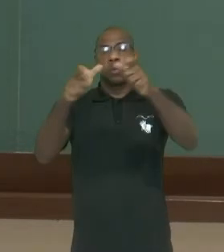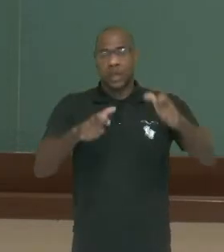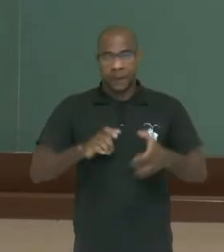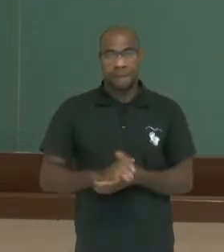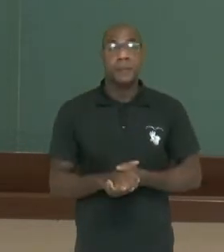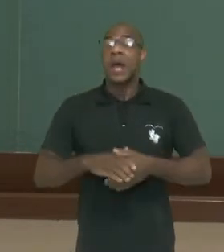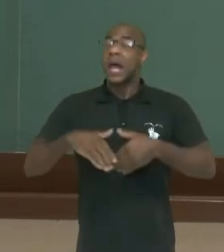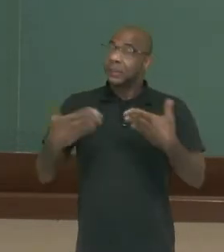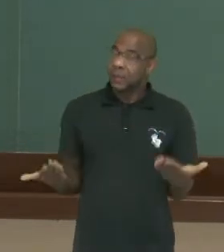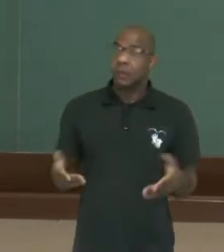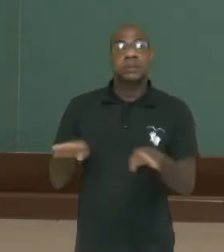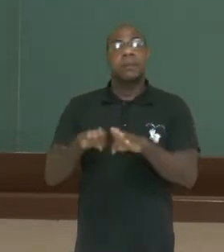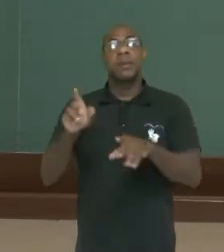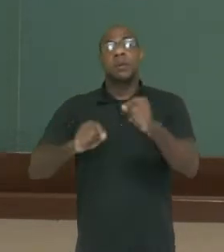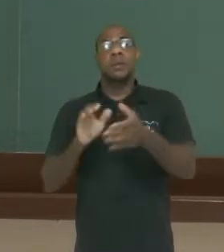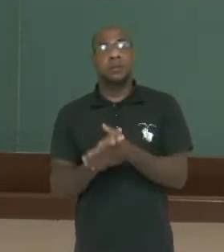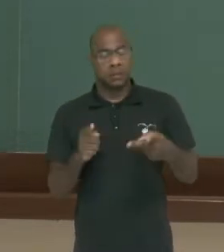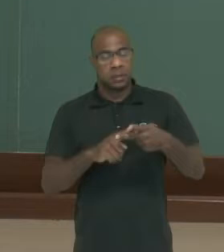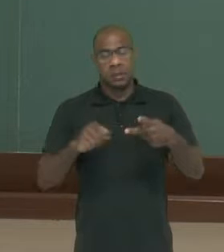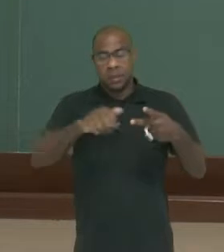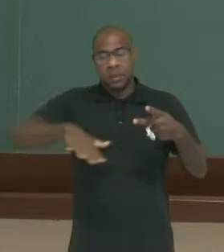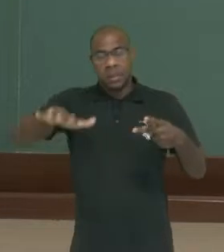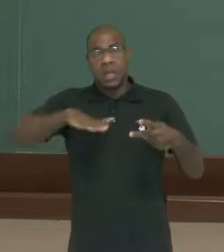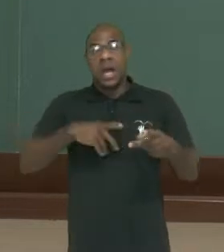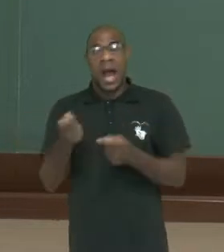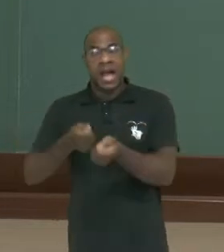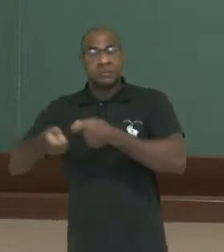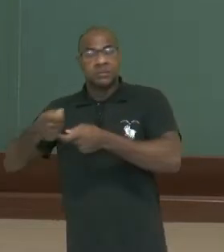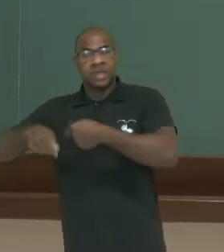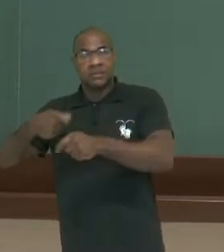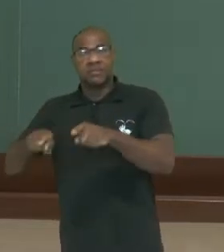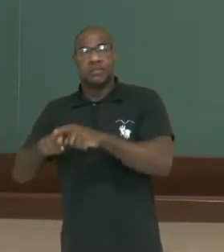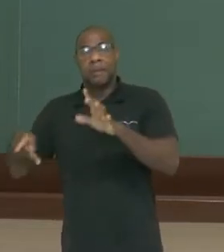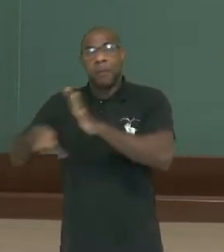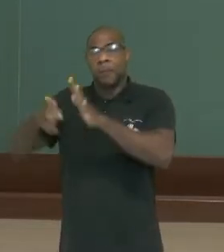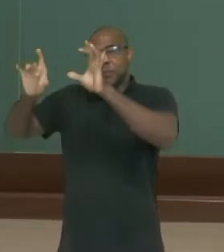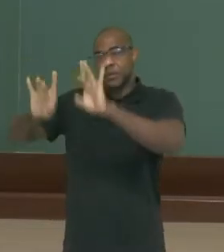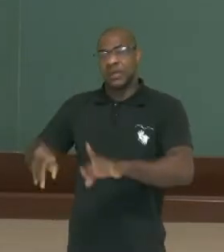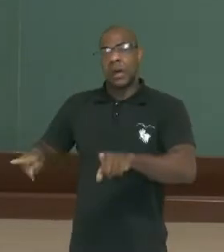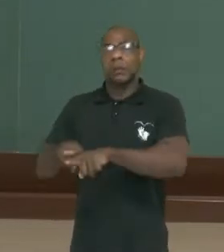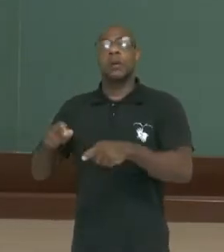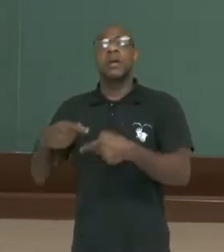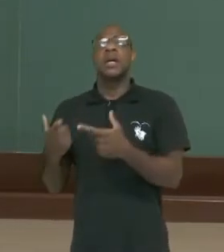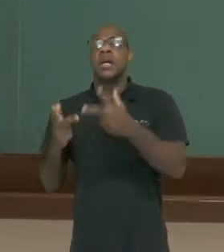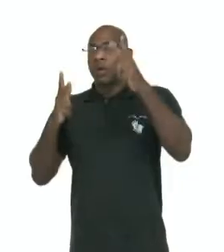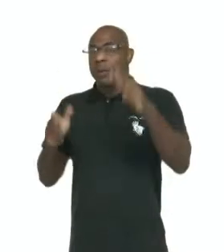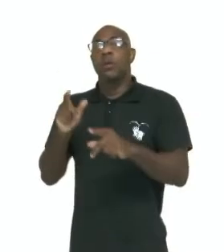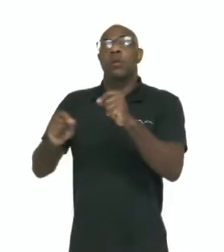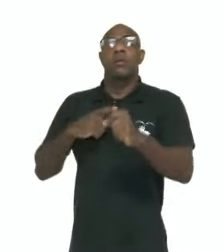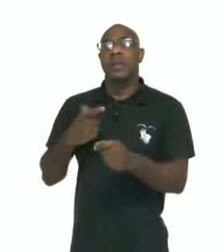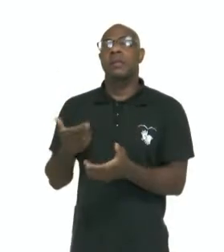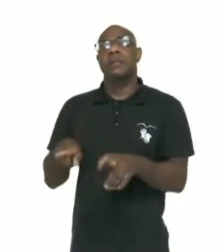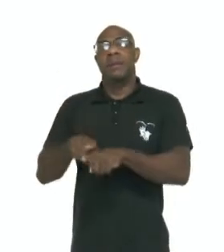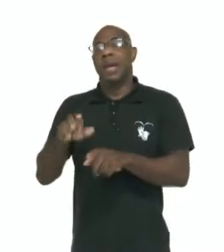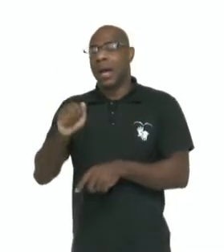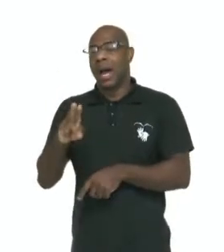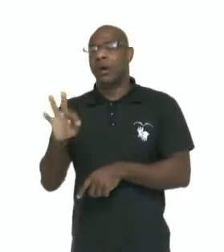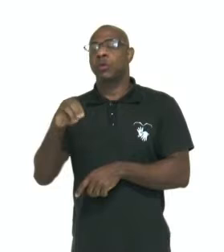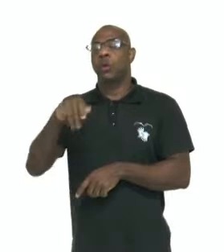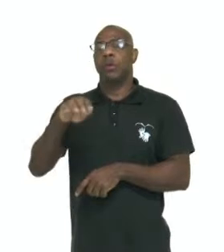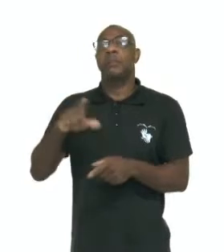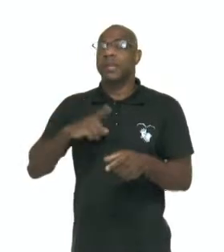E também as chamadas regiões administrativas especiais. Igualmente, as regiões autônomas